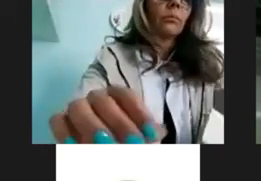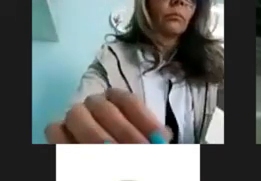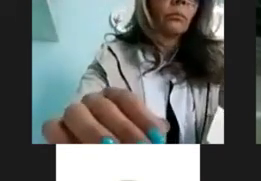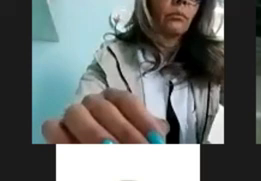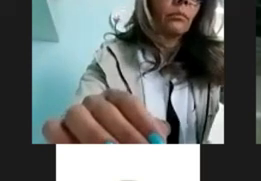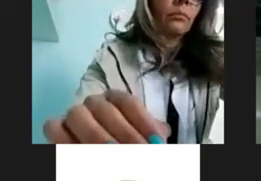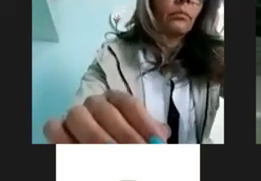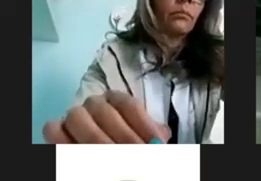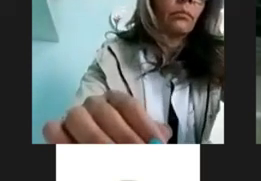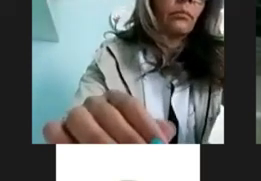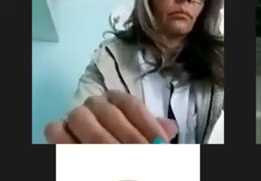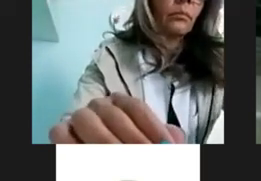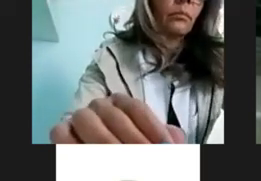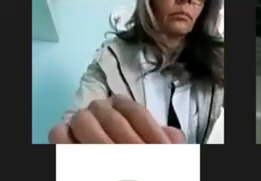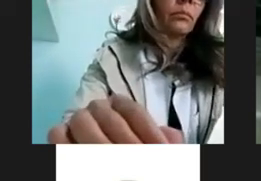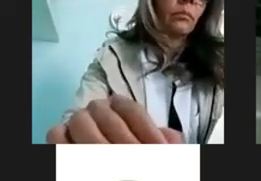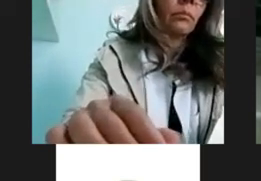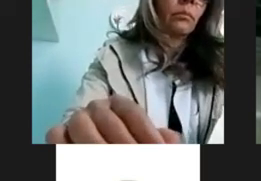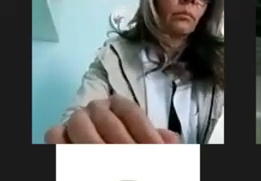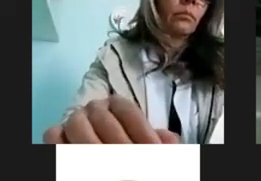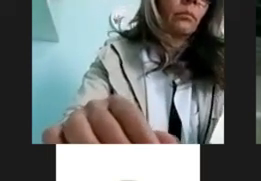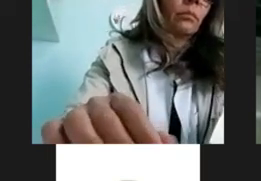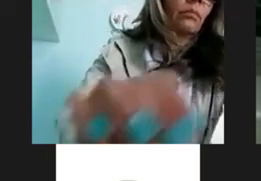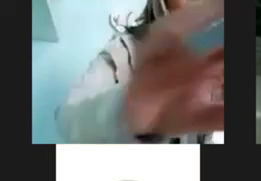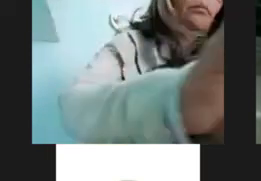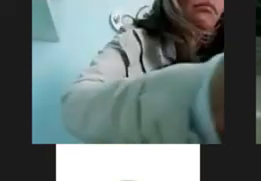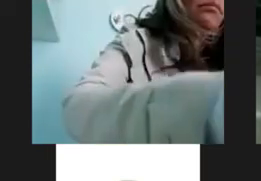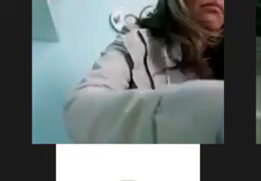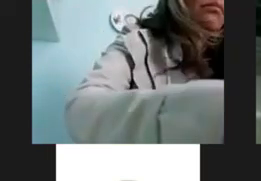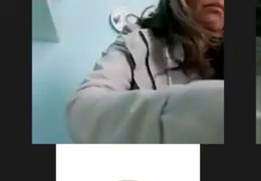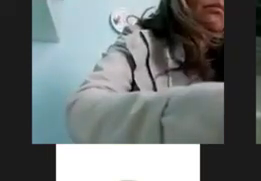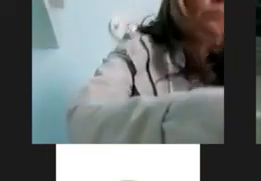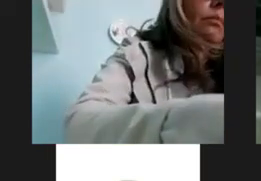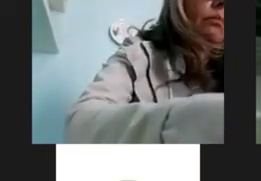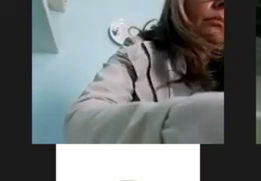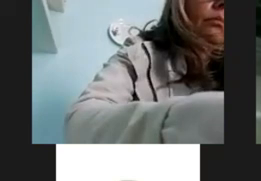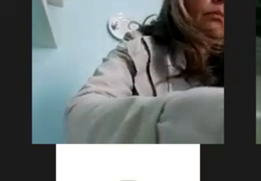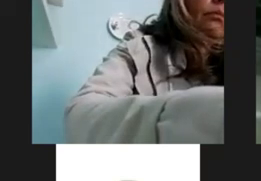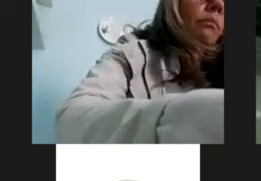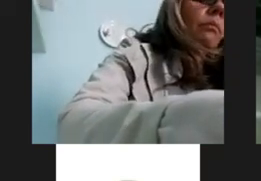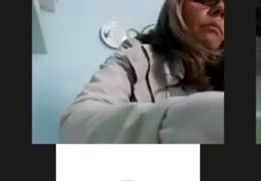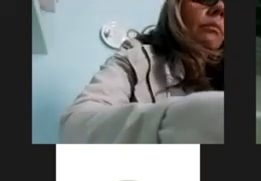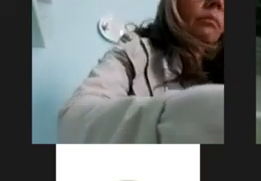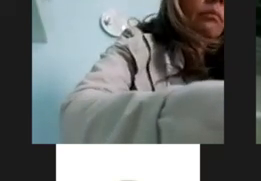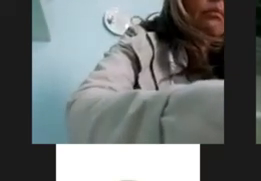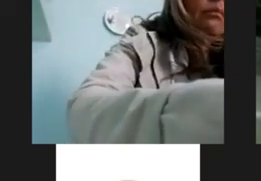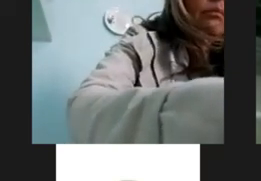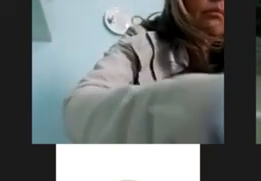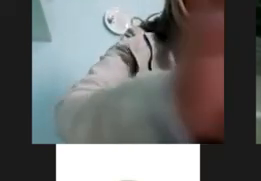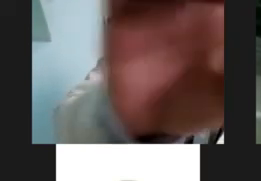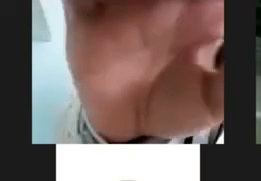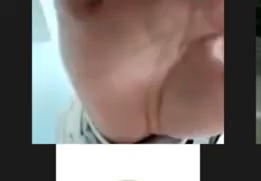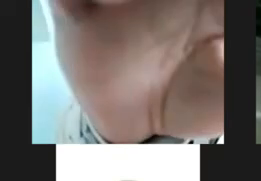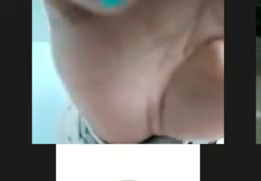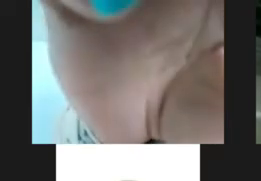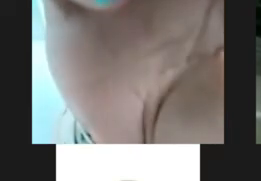eu tenho muitos clientes, assim, pessoas que eu faço, que eu cuido na área de aromaterapia, que não conseguem engravidar.